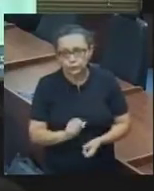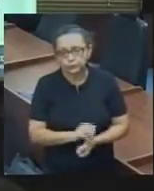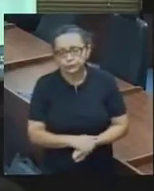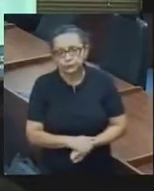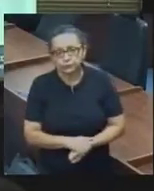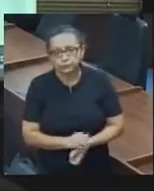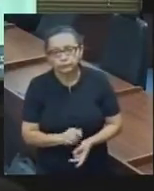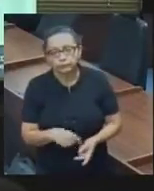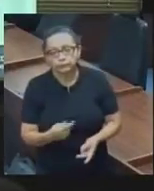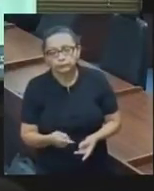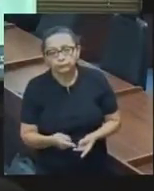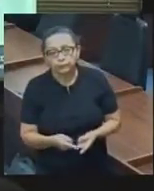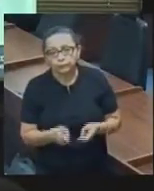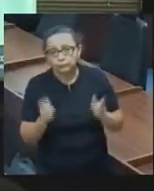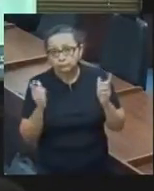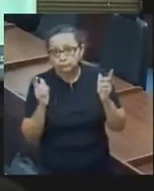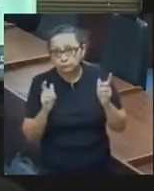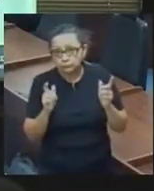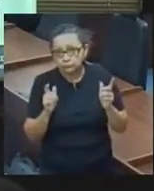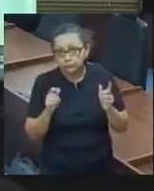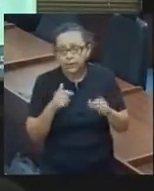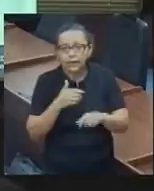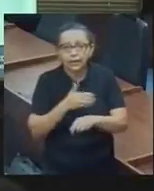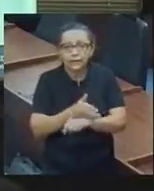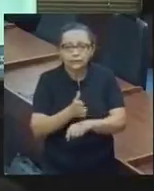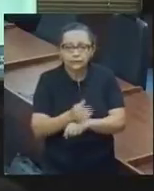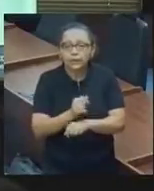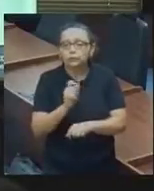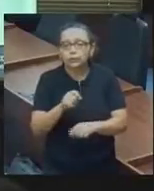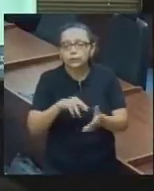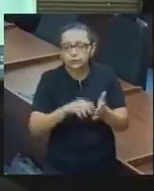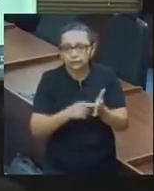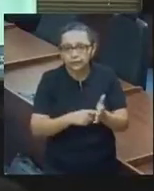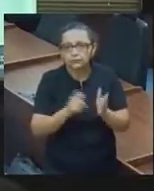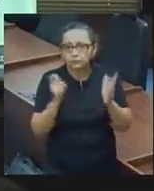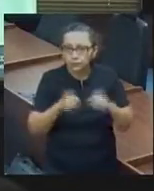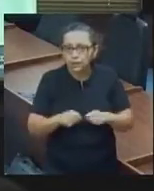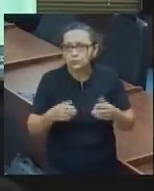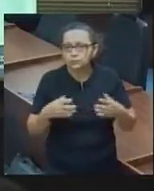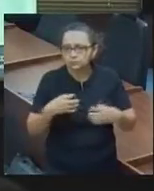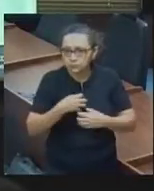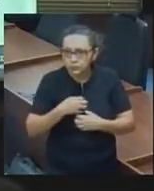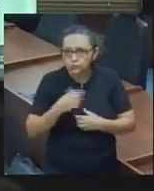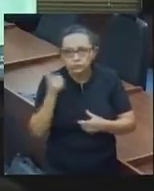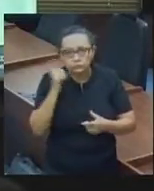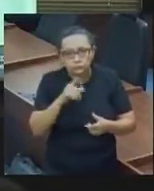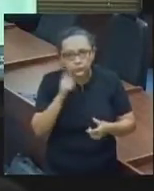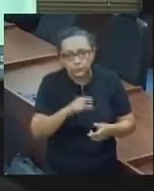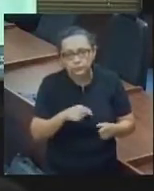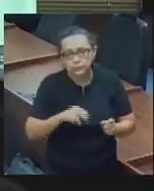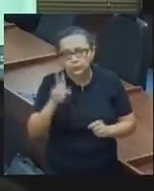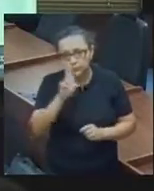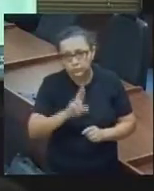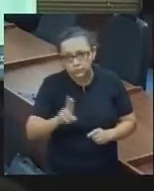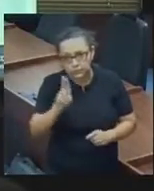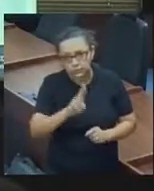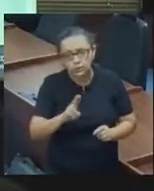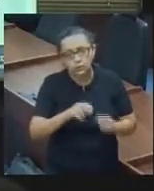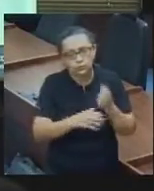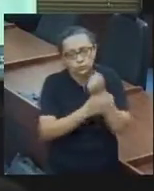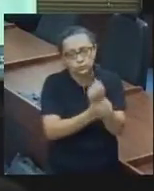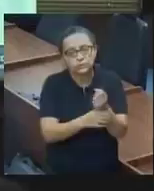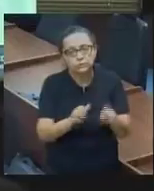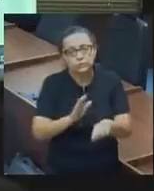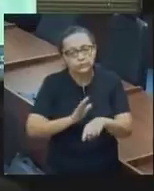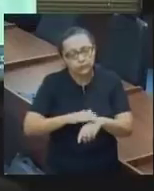então possibilidade de condicionar a acessibilidade é a possibilidade e condição de alcance para utilização com segurança e